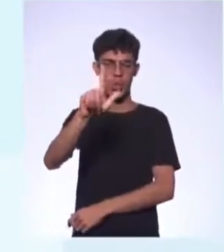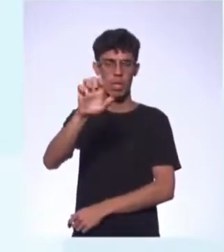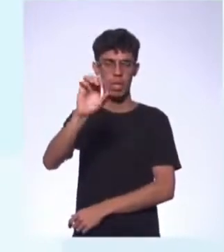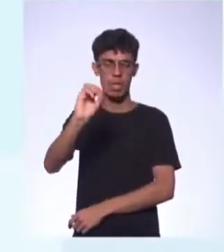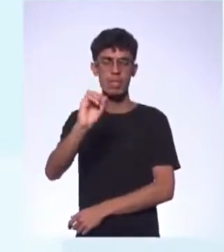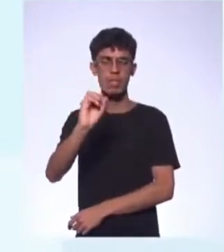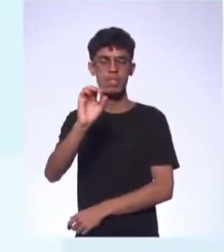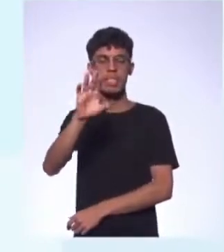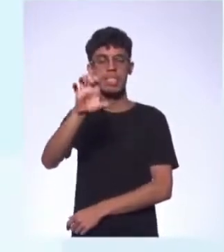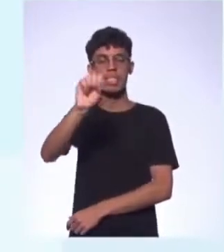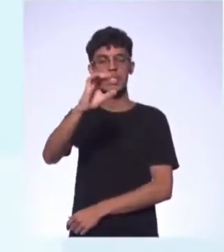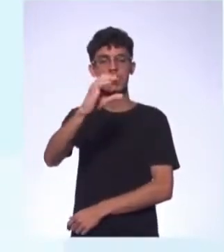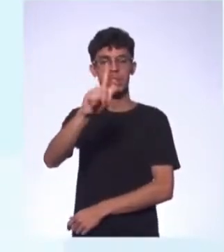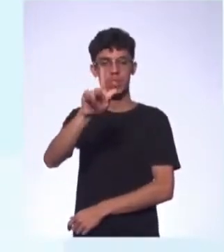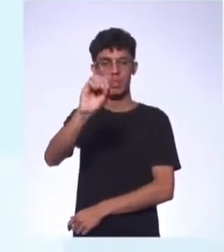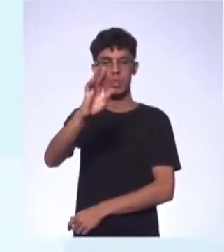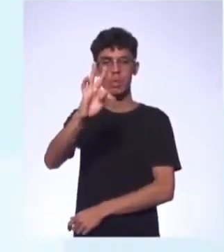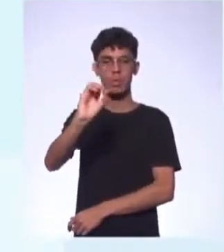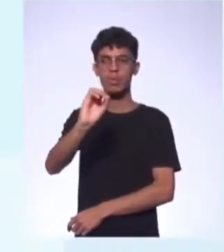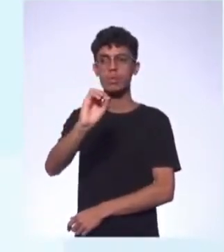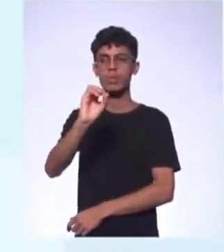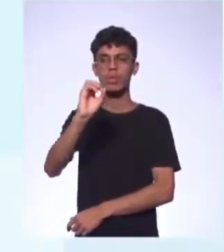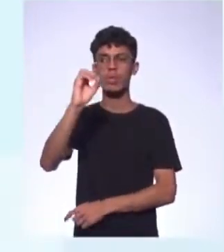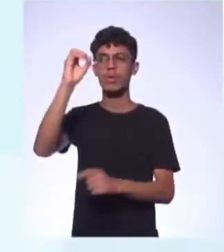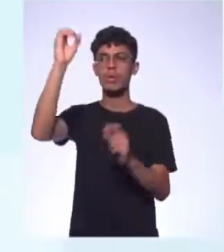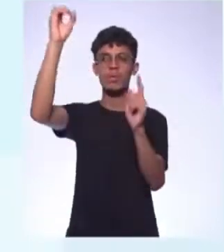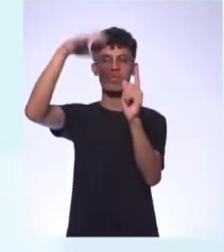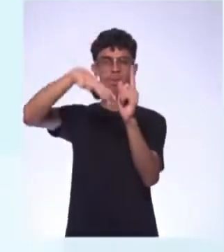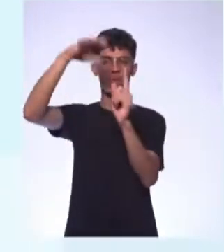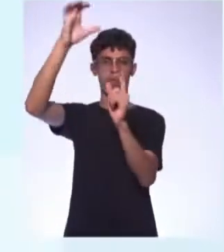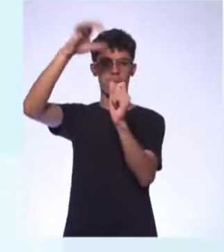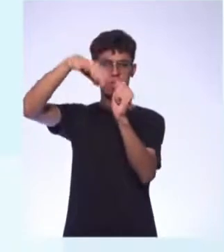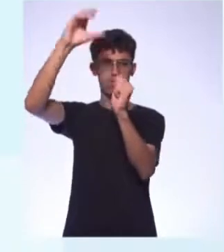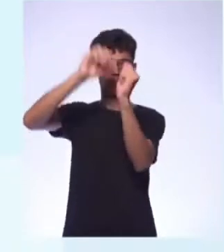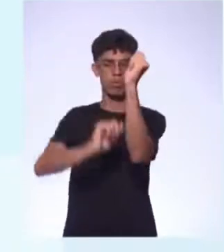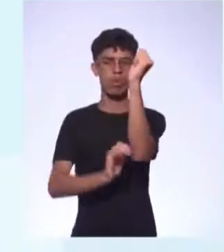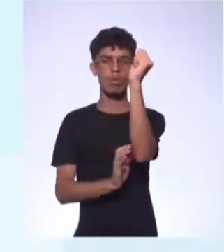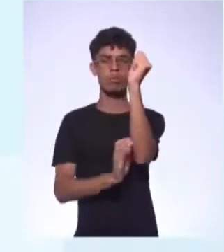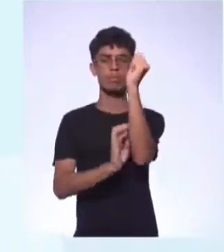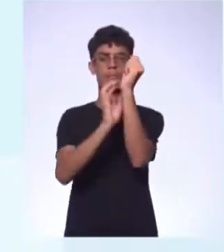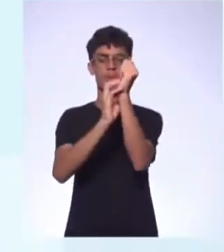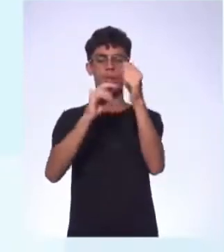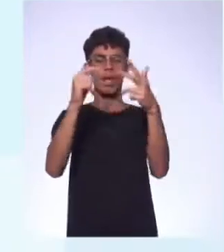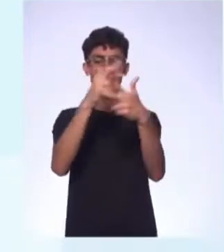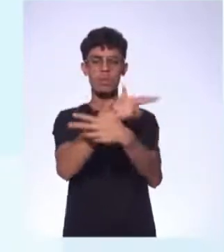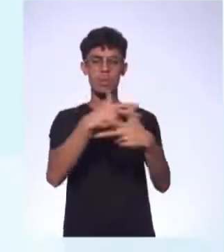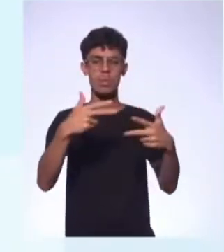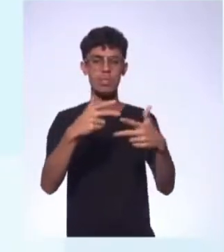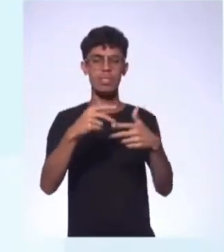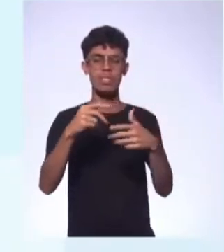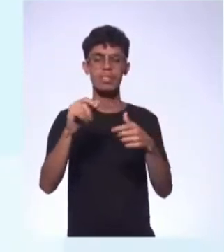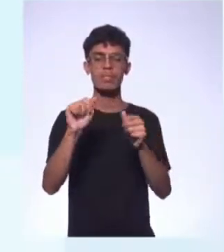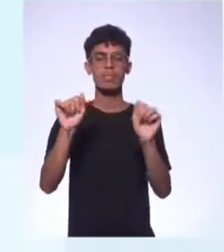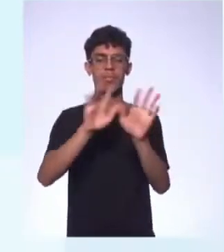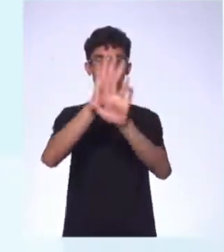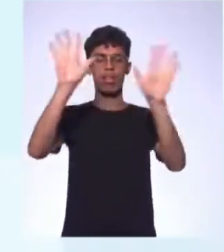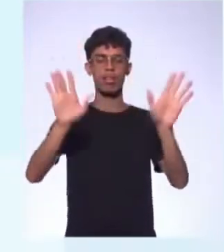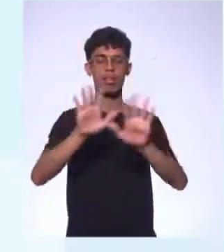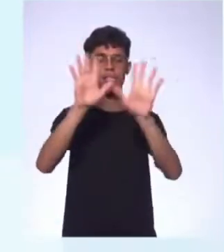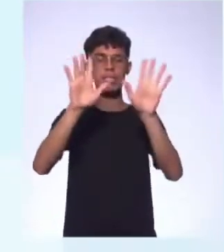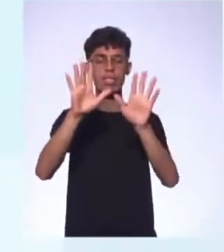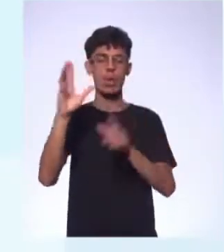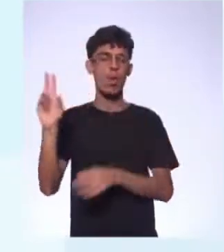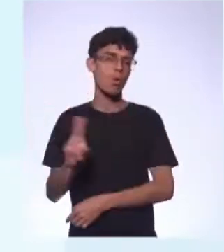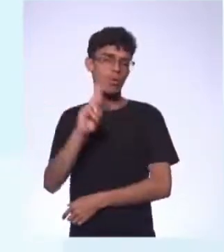O esgoto doméstico, a chuva ácida, o chorume, pesticidas, óleo de cozinha, resíduos